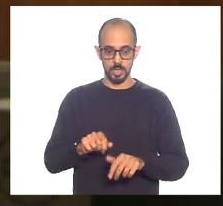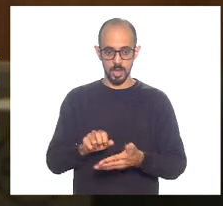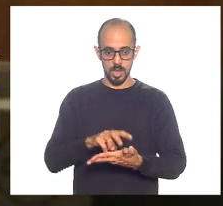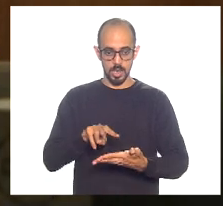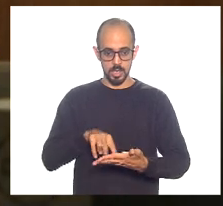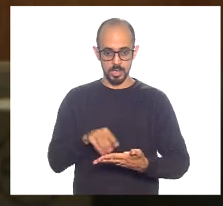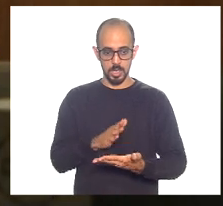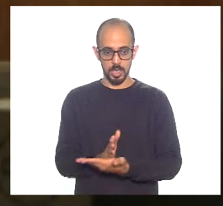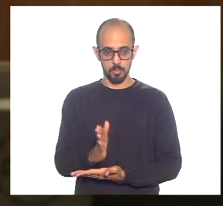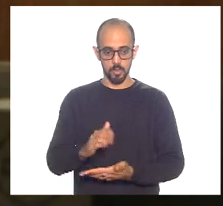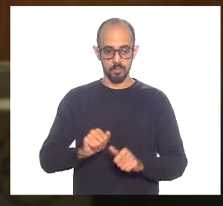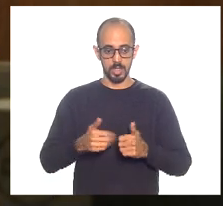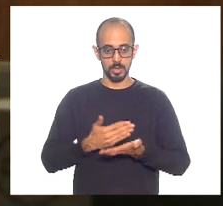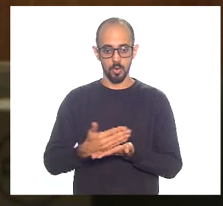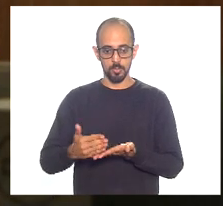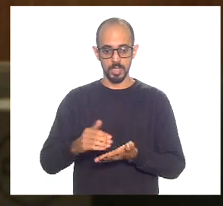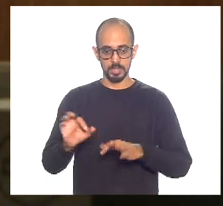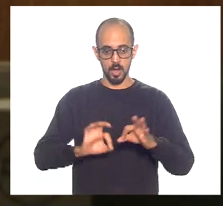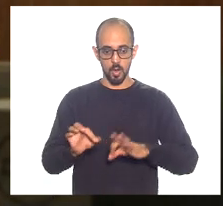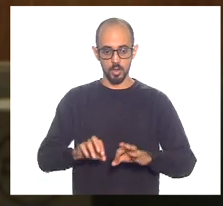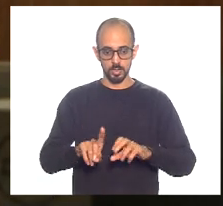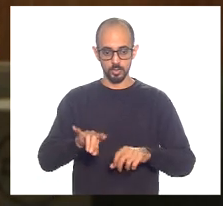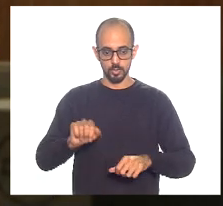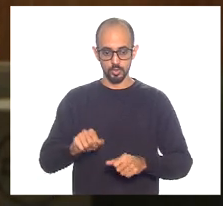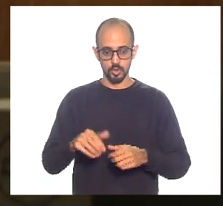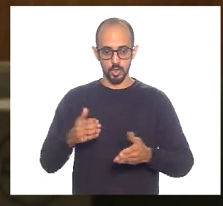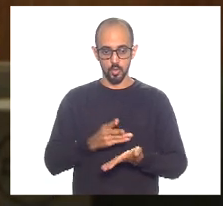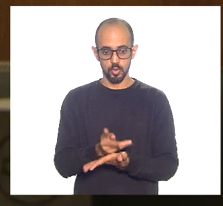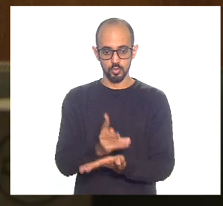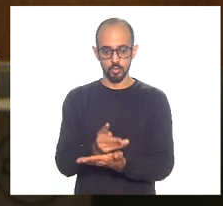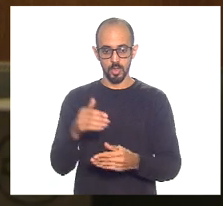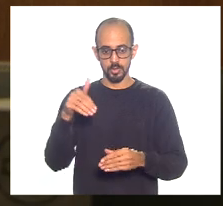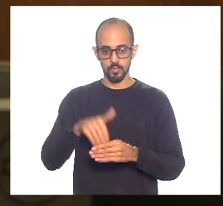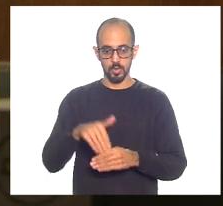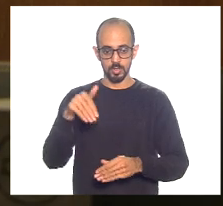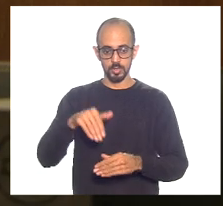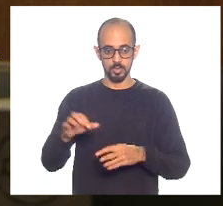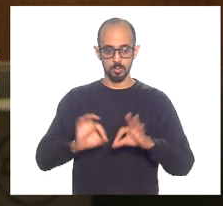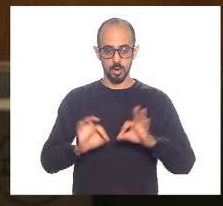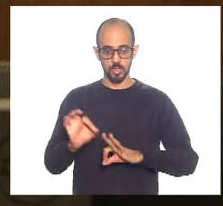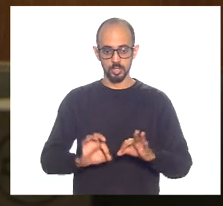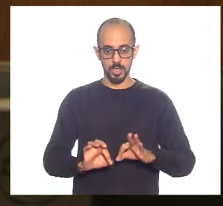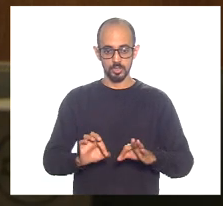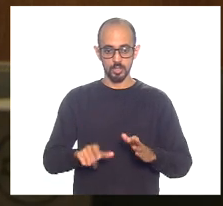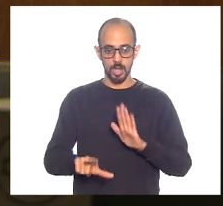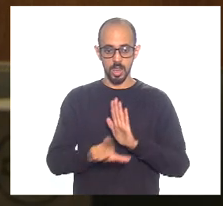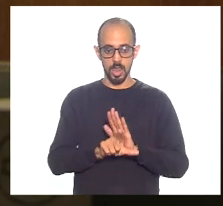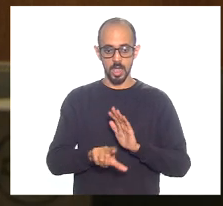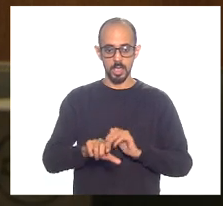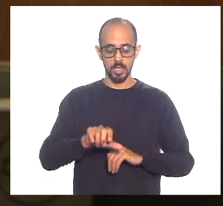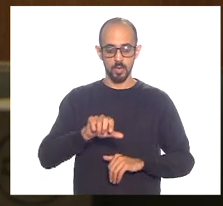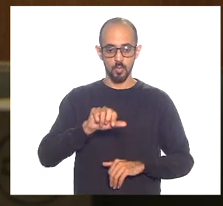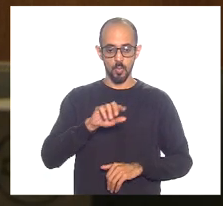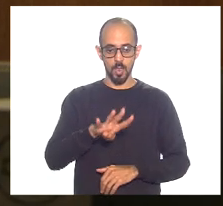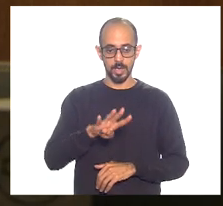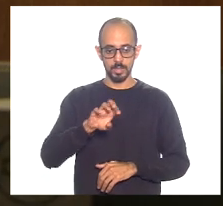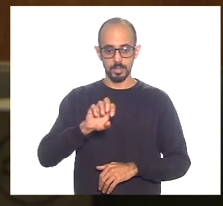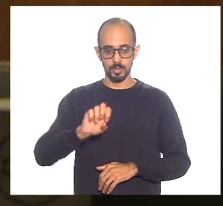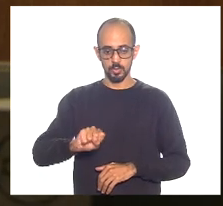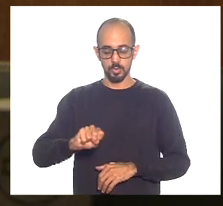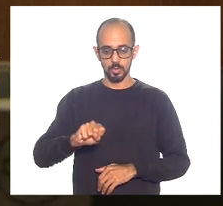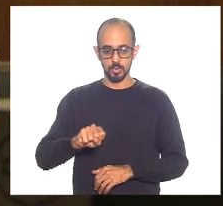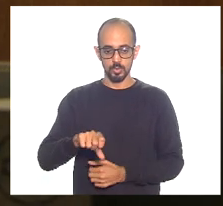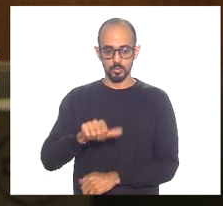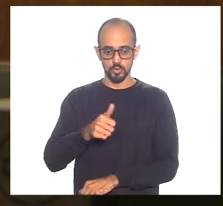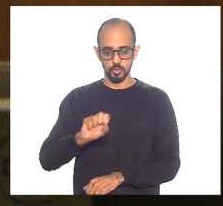passa-se à ordem do dia. Anuncio. Continuação da votação dos requerimentos de destaque, projeto de lei 449618, de autoria dos deputados